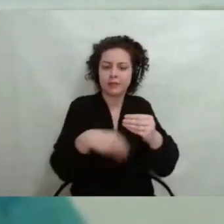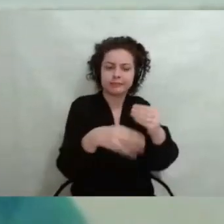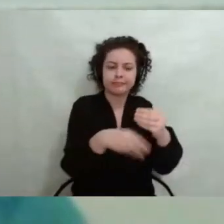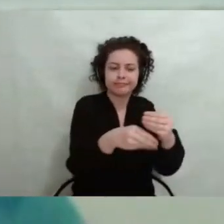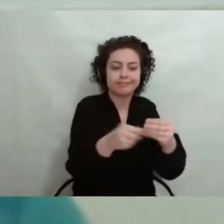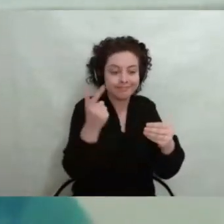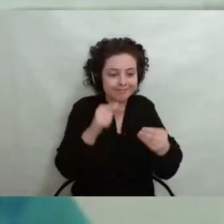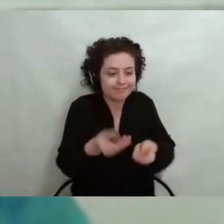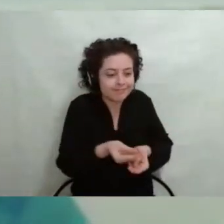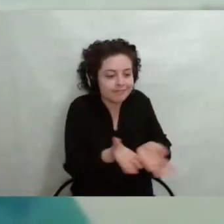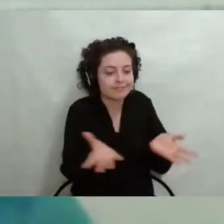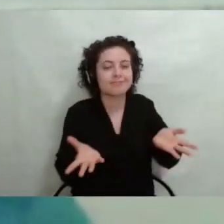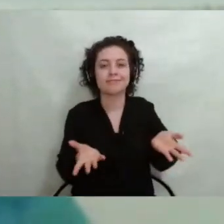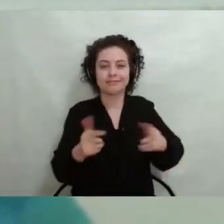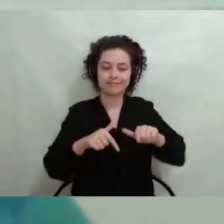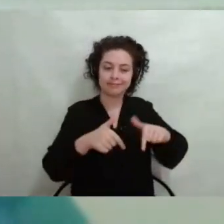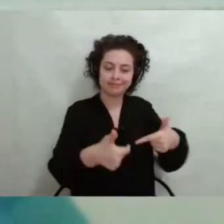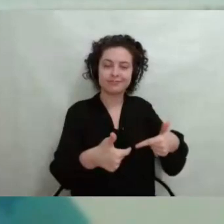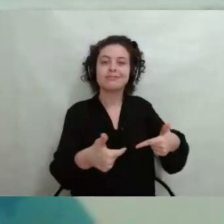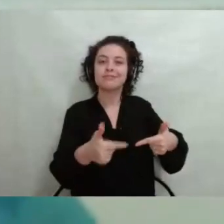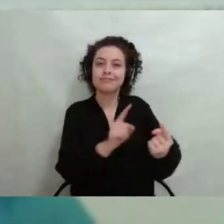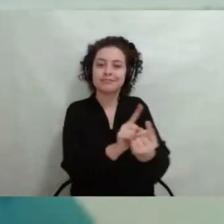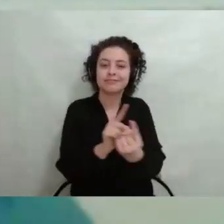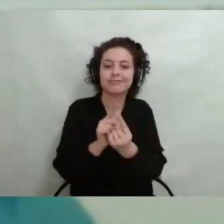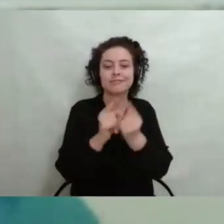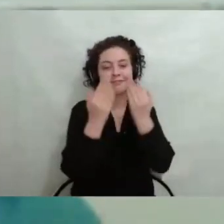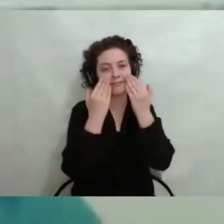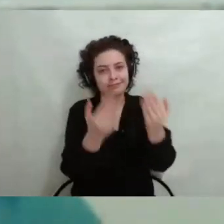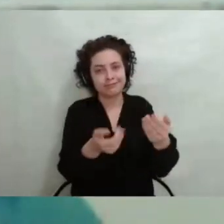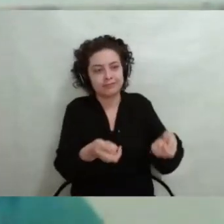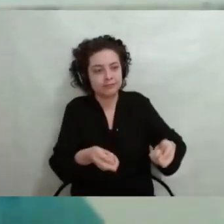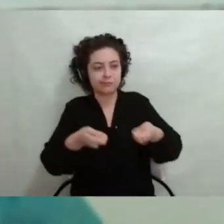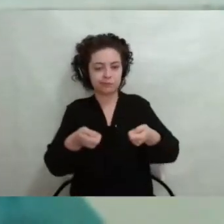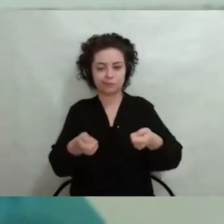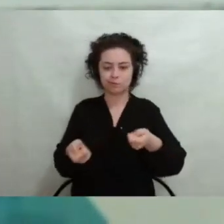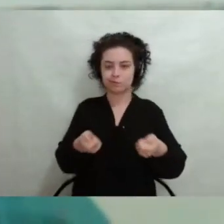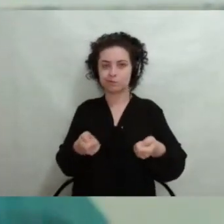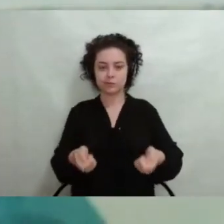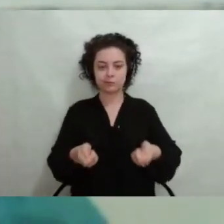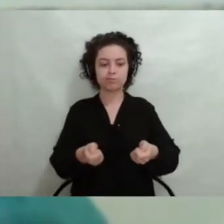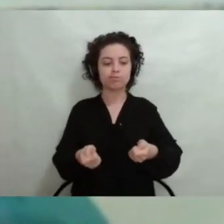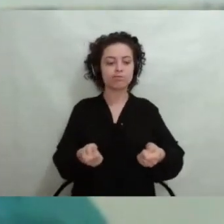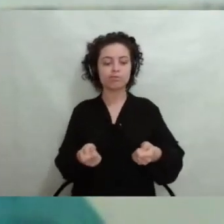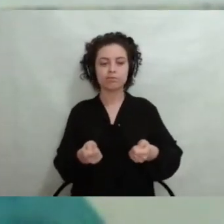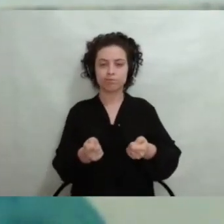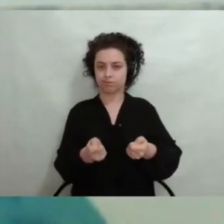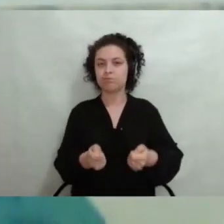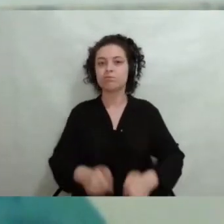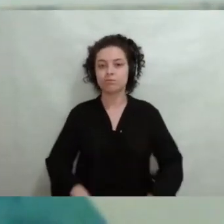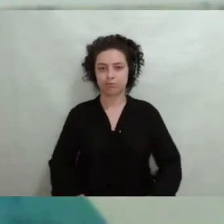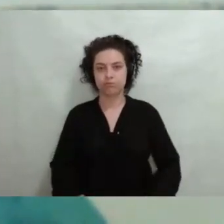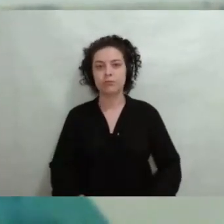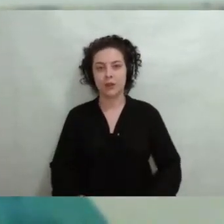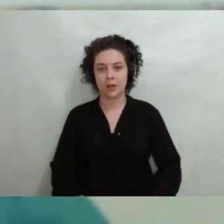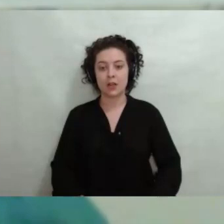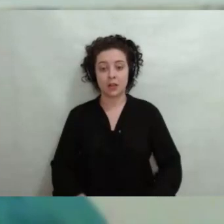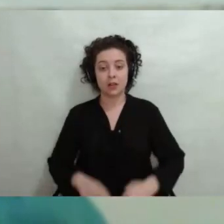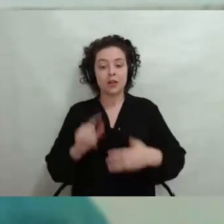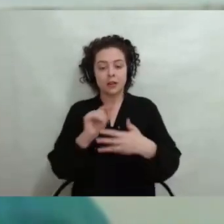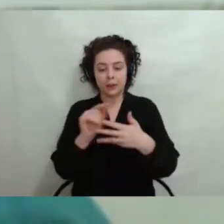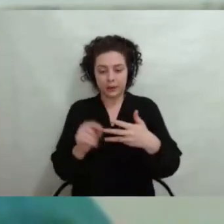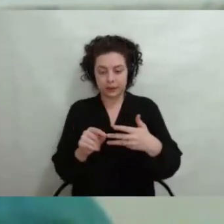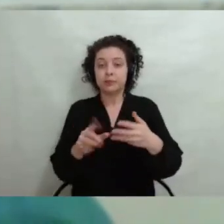desencadeamento de ações visando a contenção da ocorrência de novos casos. Mas, além desses aspectos, que eu diria que